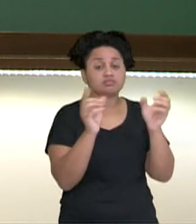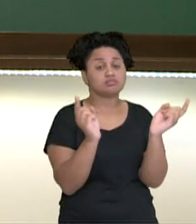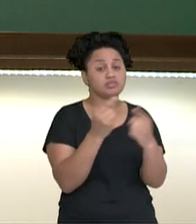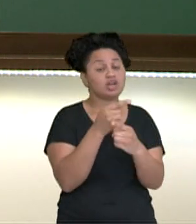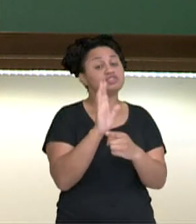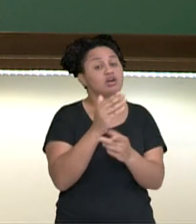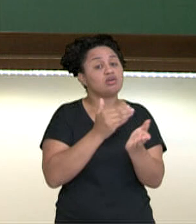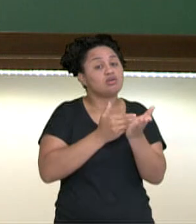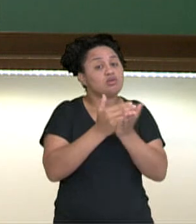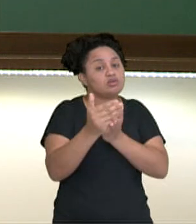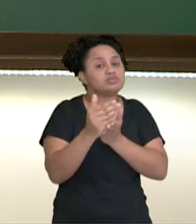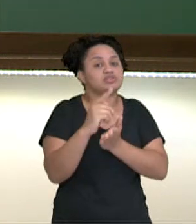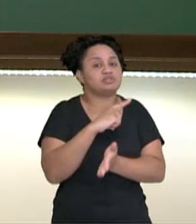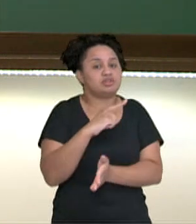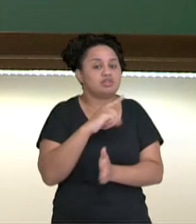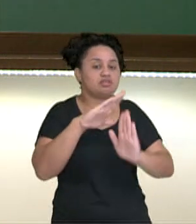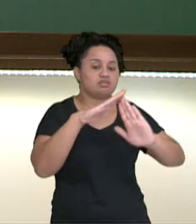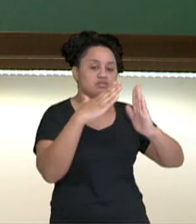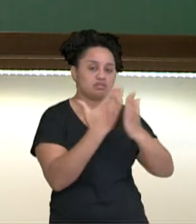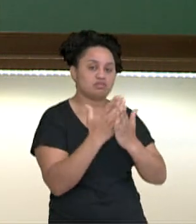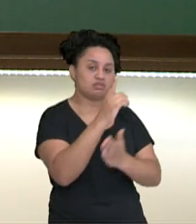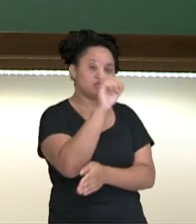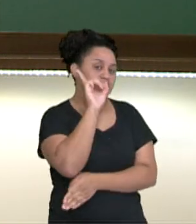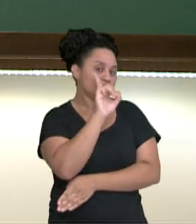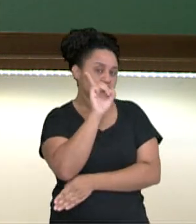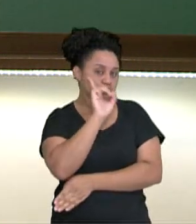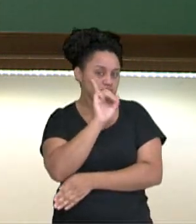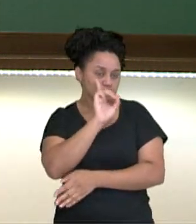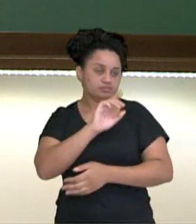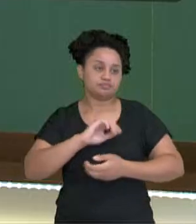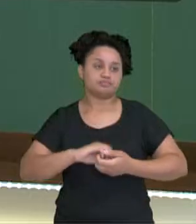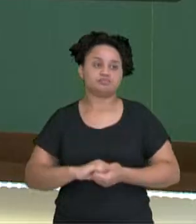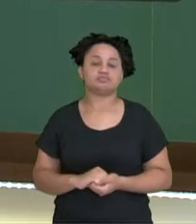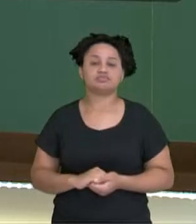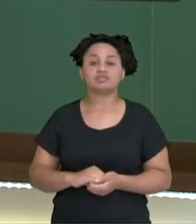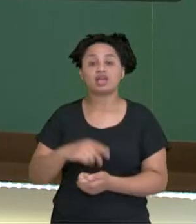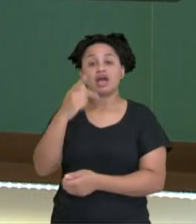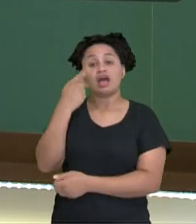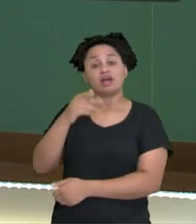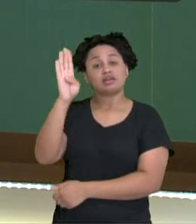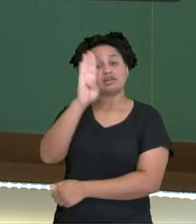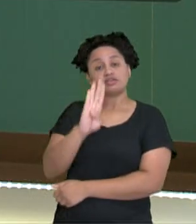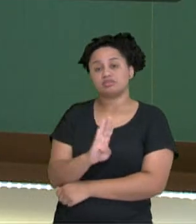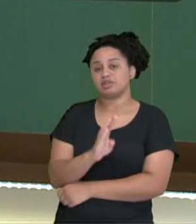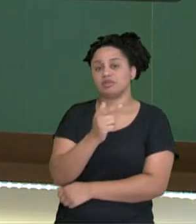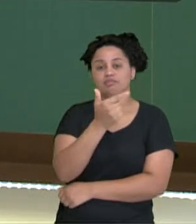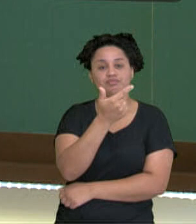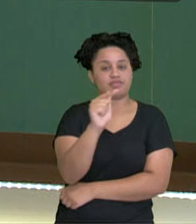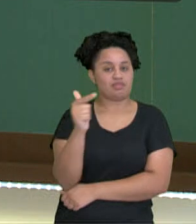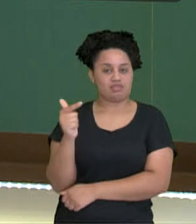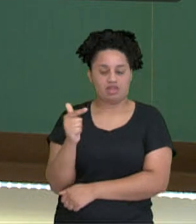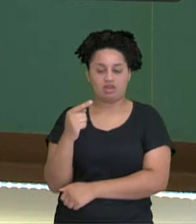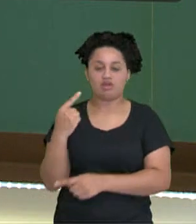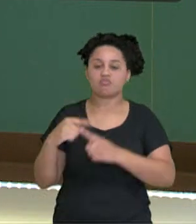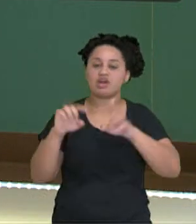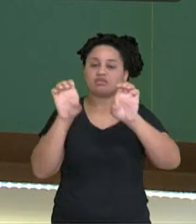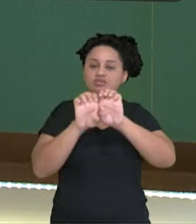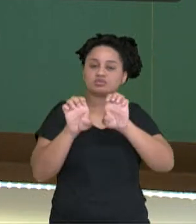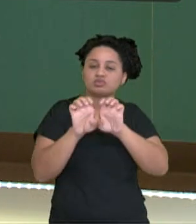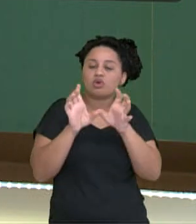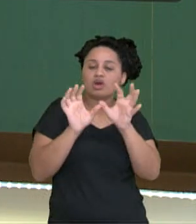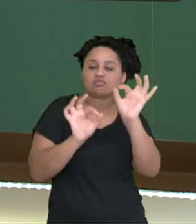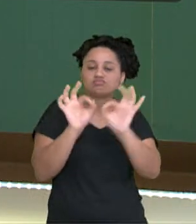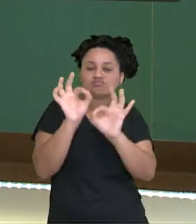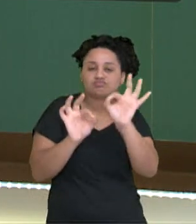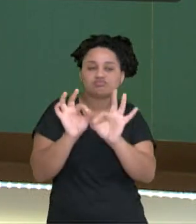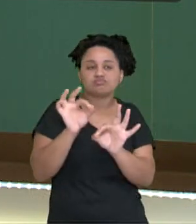está acontecendo nas escolas dos Estados Unidos. Aqui no Brasil nós não temos isso, a nossa estrutura é um pouquinho diferente.